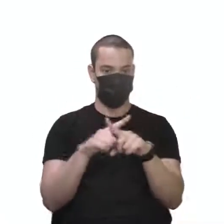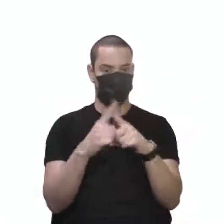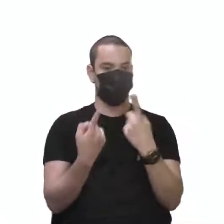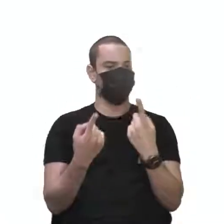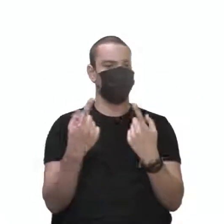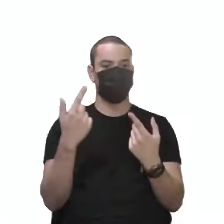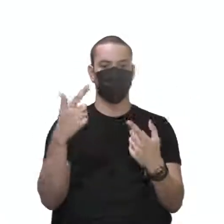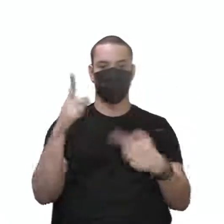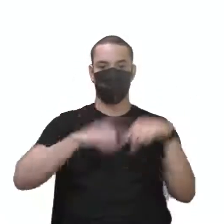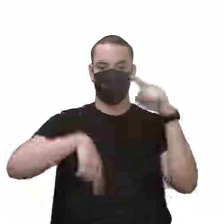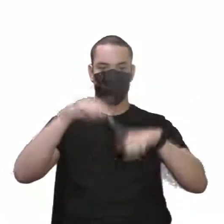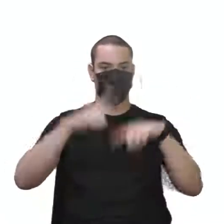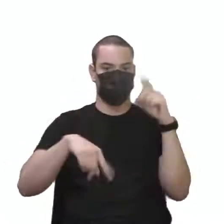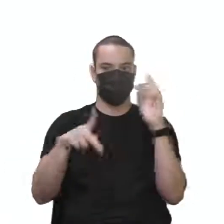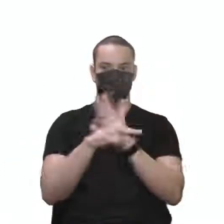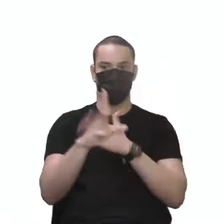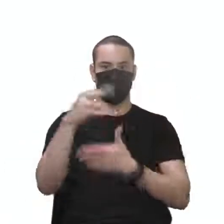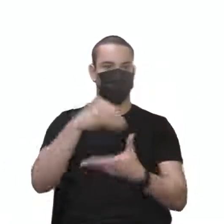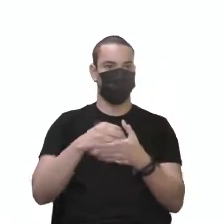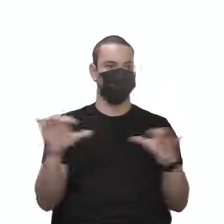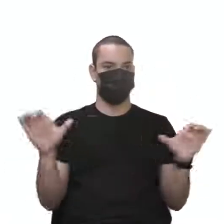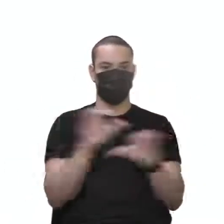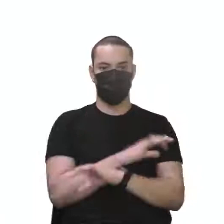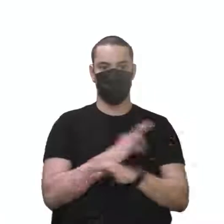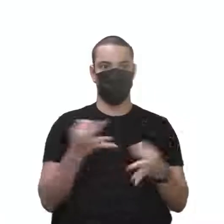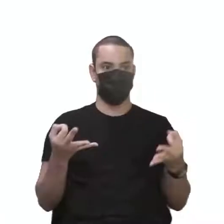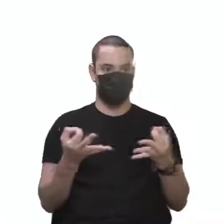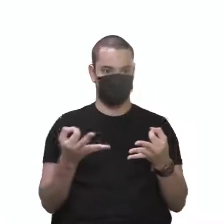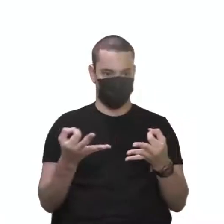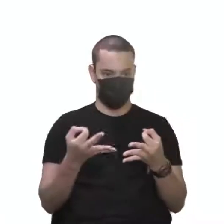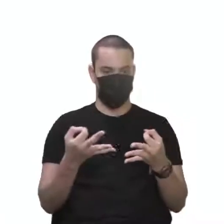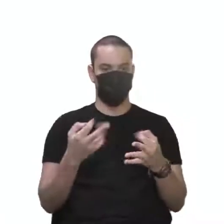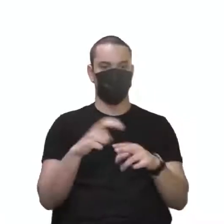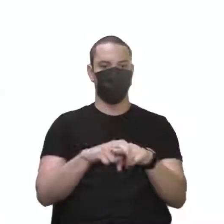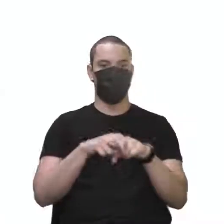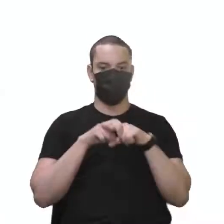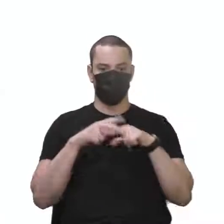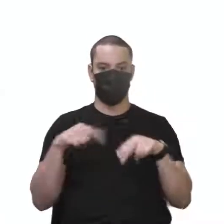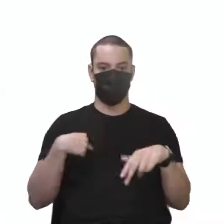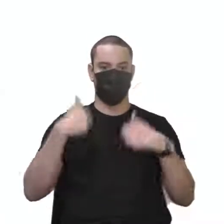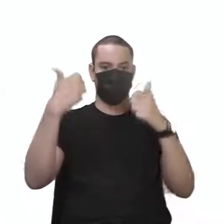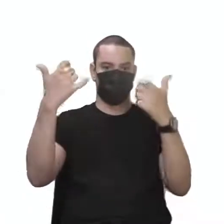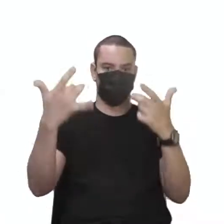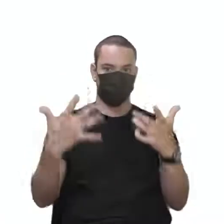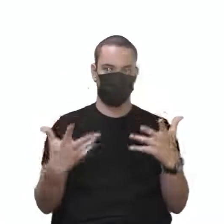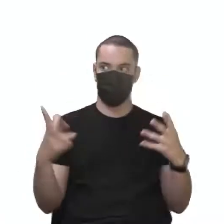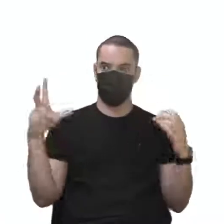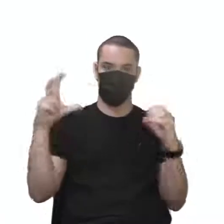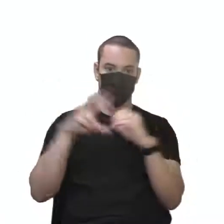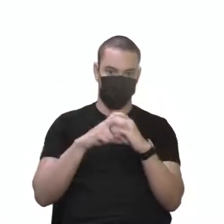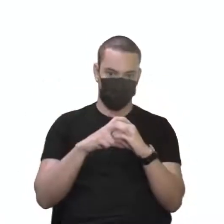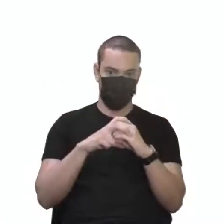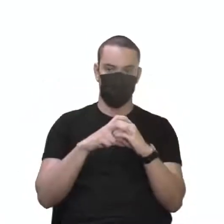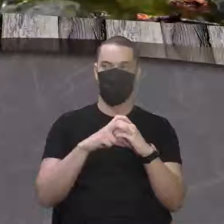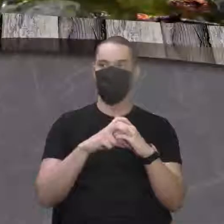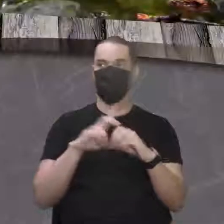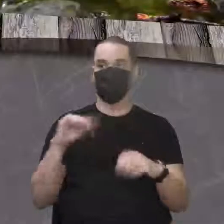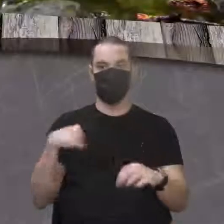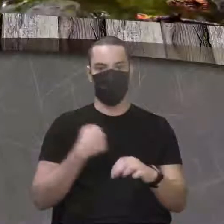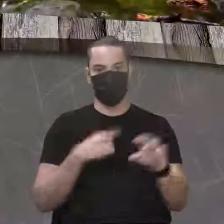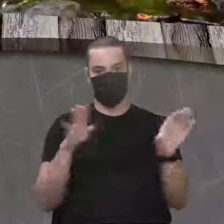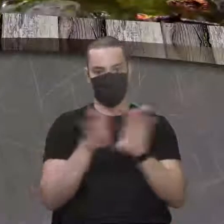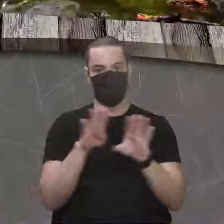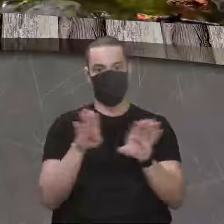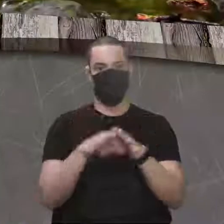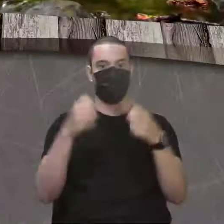está aqui o material genético da bactéria intacto, tá bom? Então, quando a gente fala de vírus do tipo bacteriófago, e a gente também está